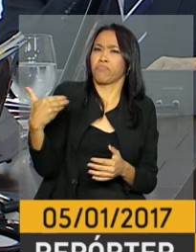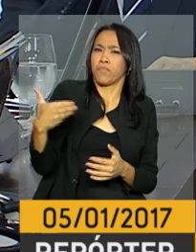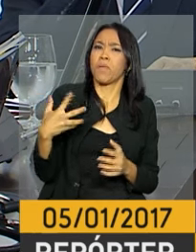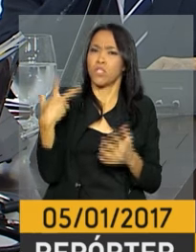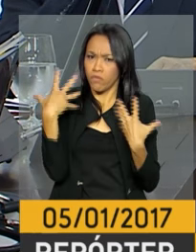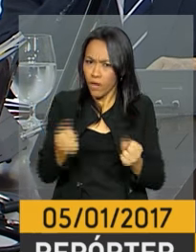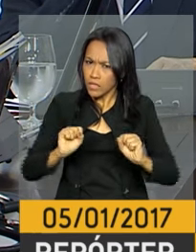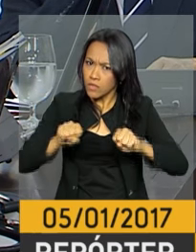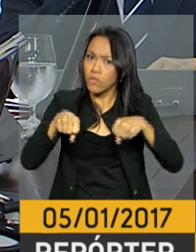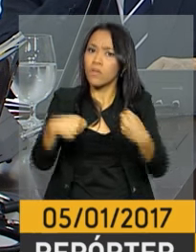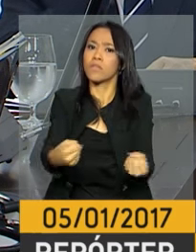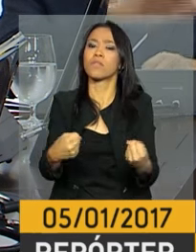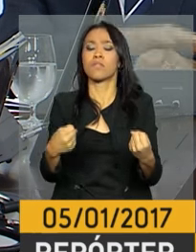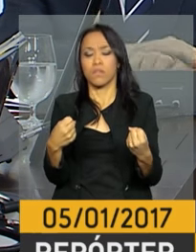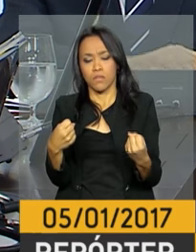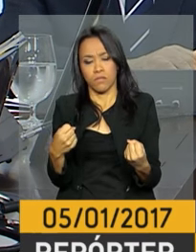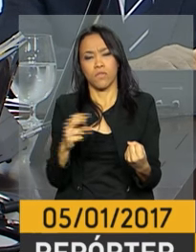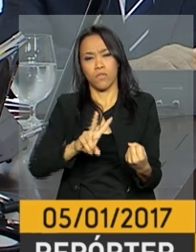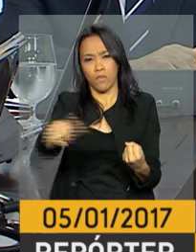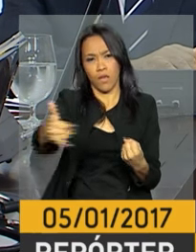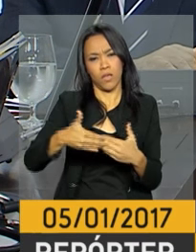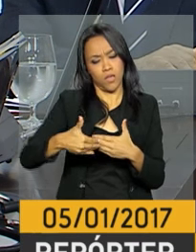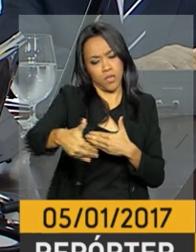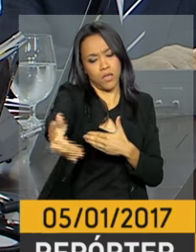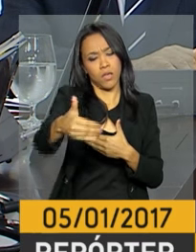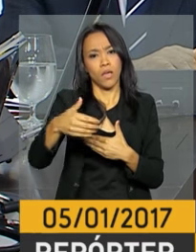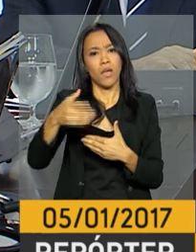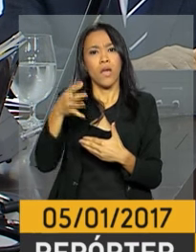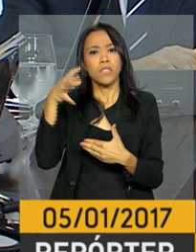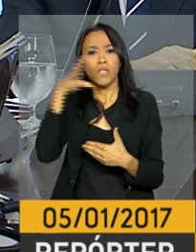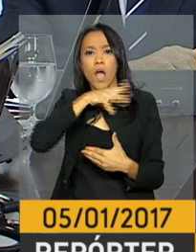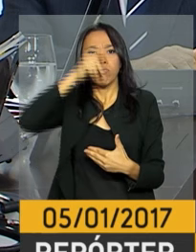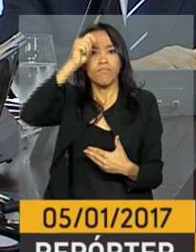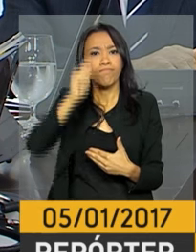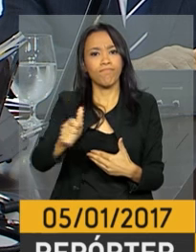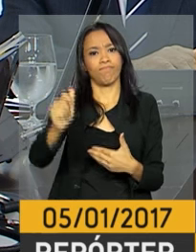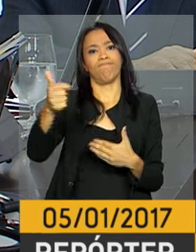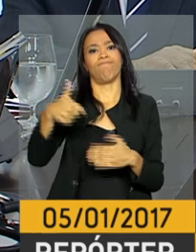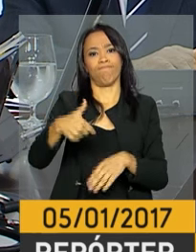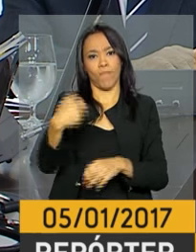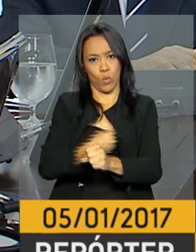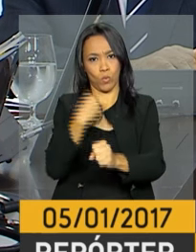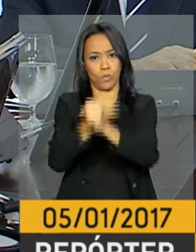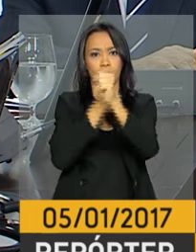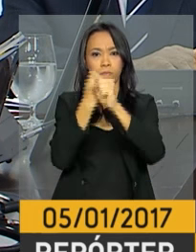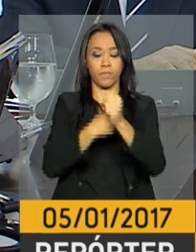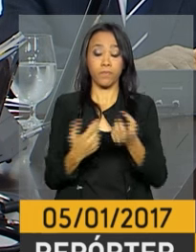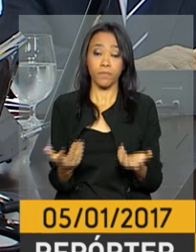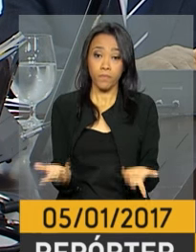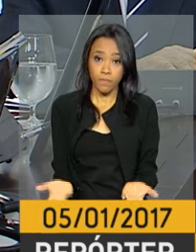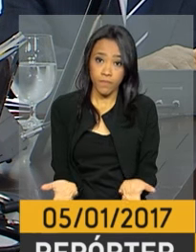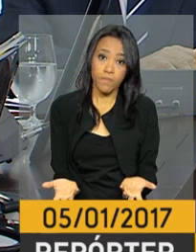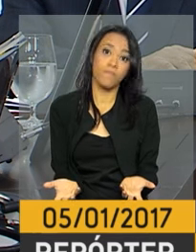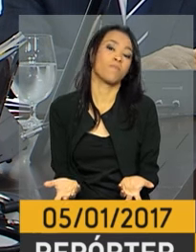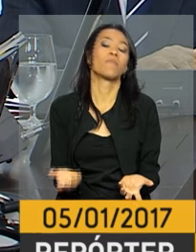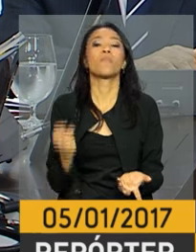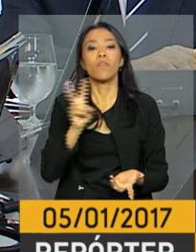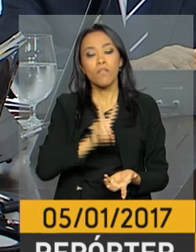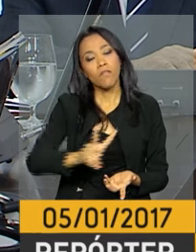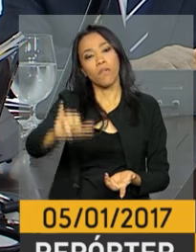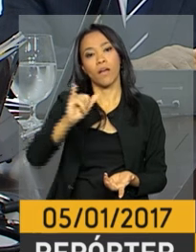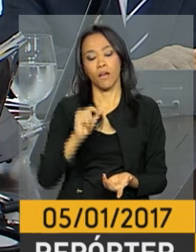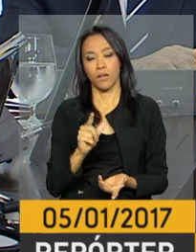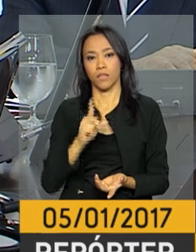para que os faça seus construa no menor prazo possível além do que também haverá uma liberação